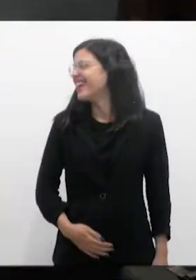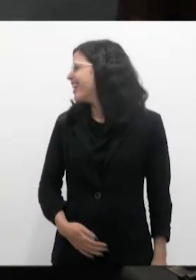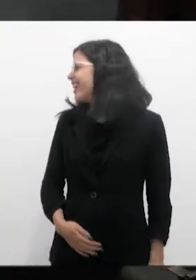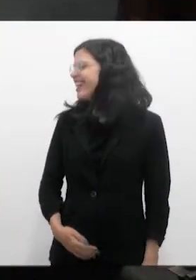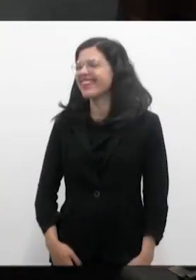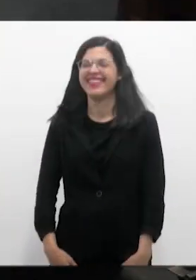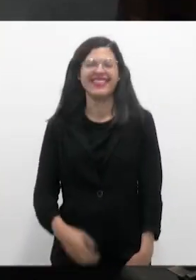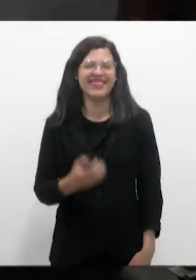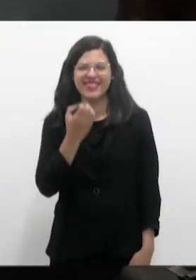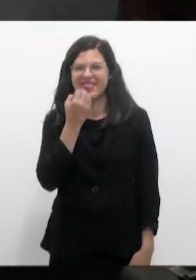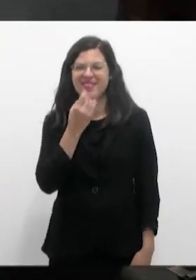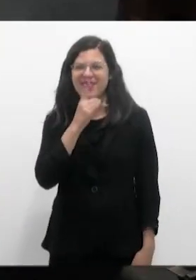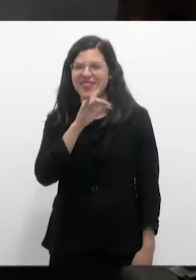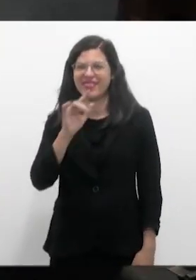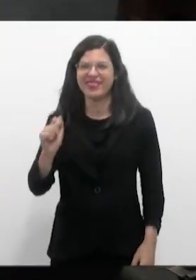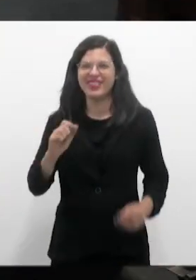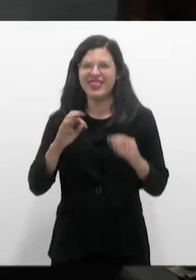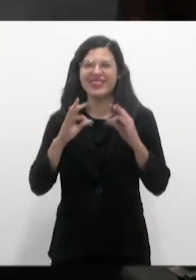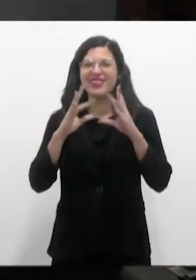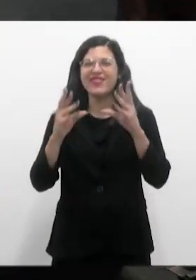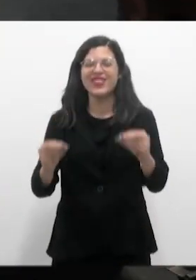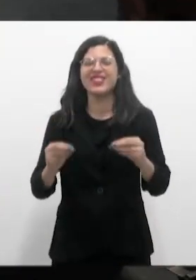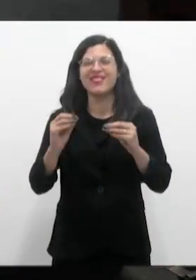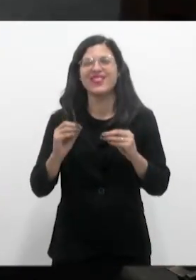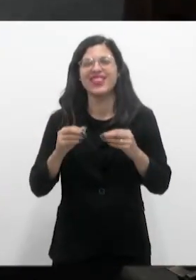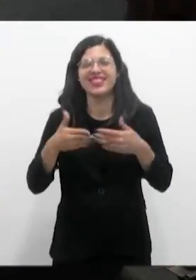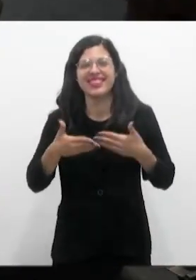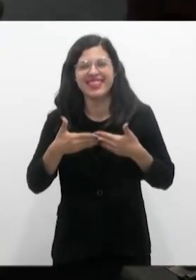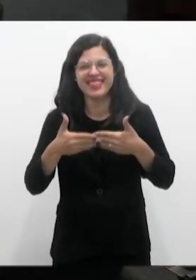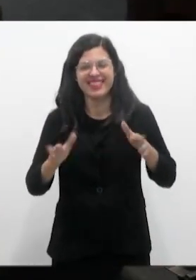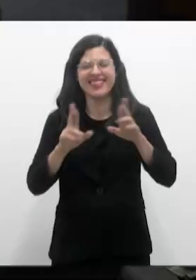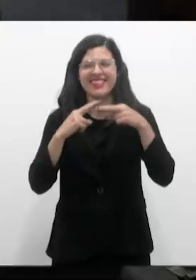Bom dia a todos. Está reaberta a sessão.